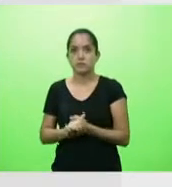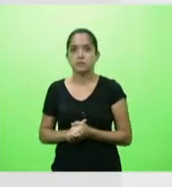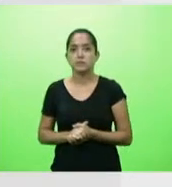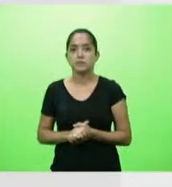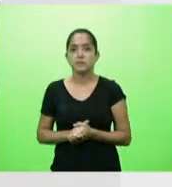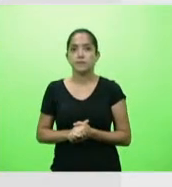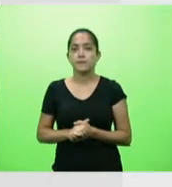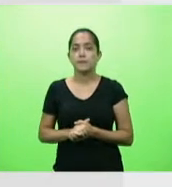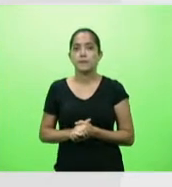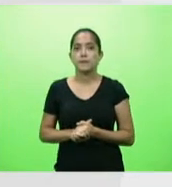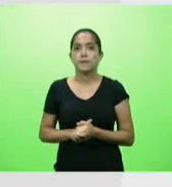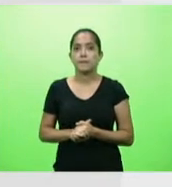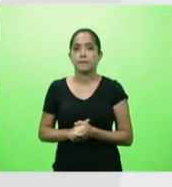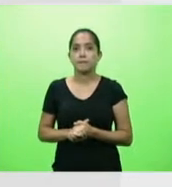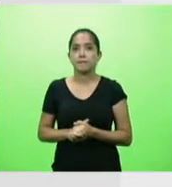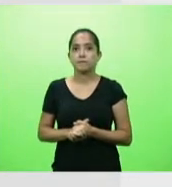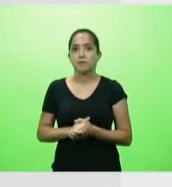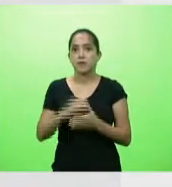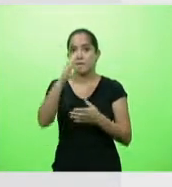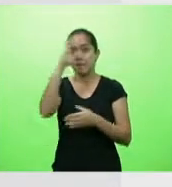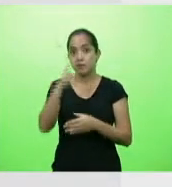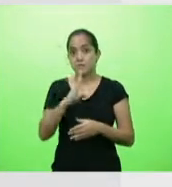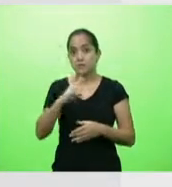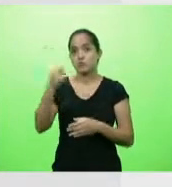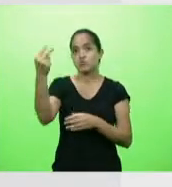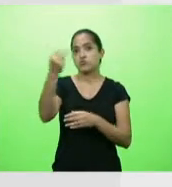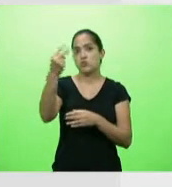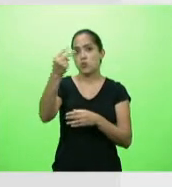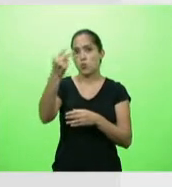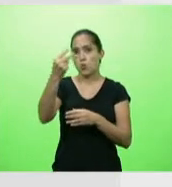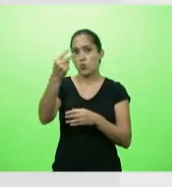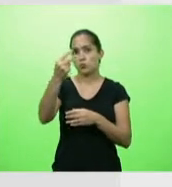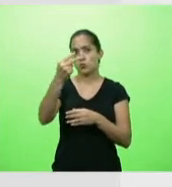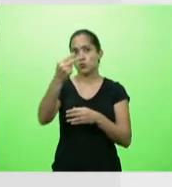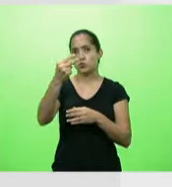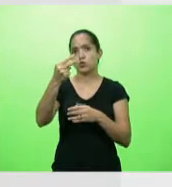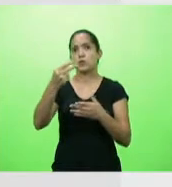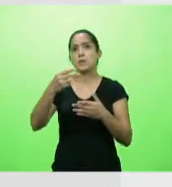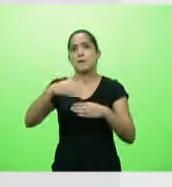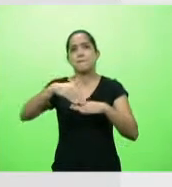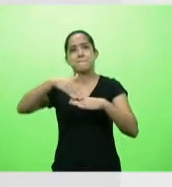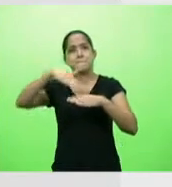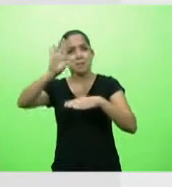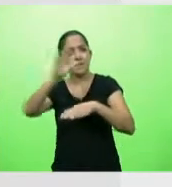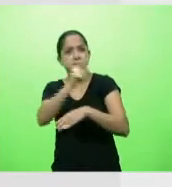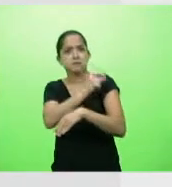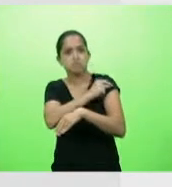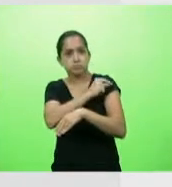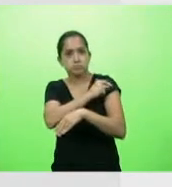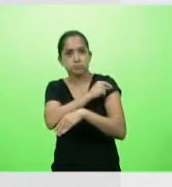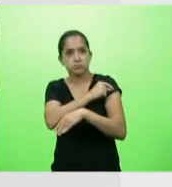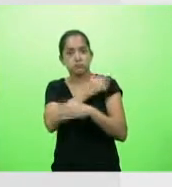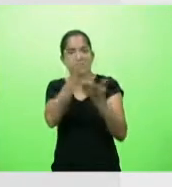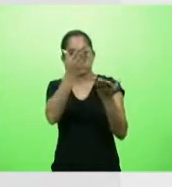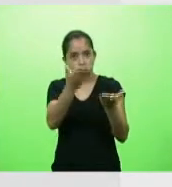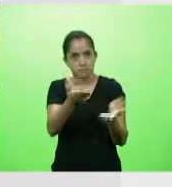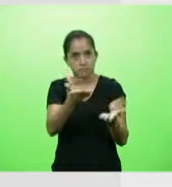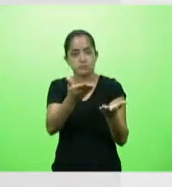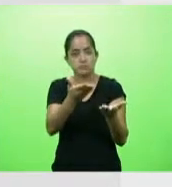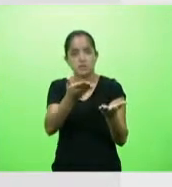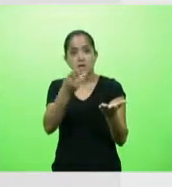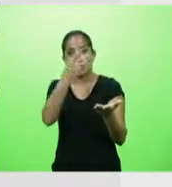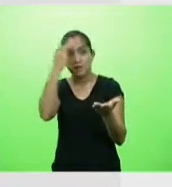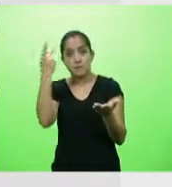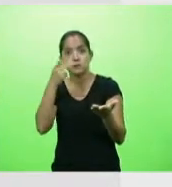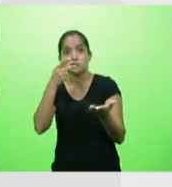próxima imagem. Aí, o Brasil é o segundo da América Latina que mais vacinou. Está ali. Tem gente que reclamando